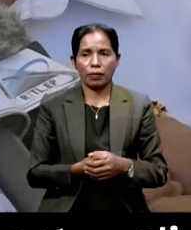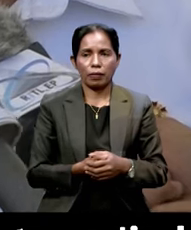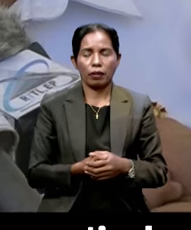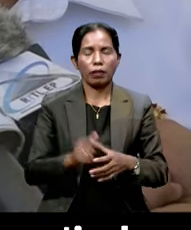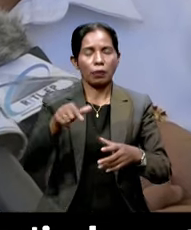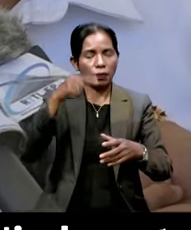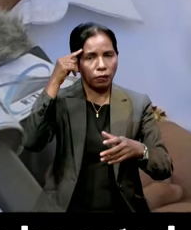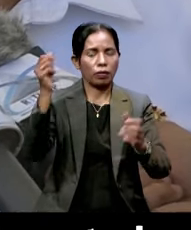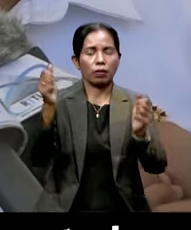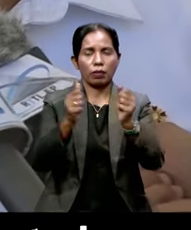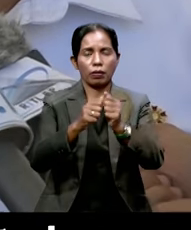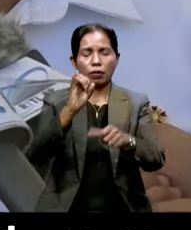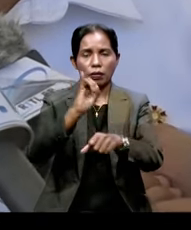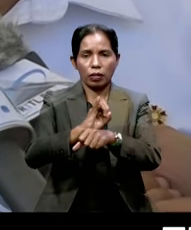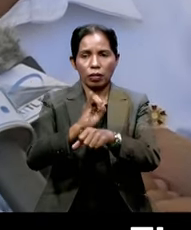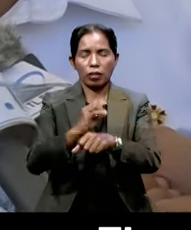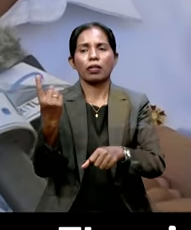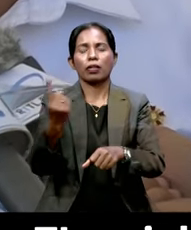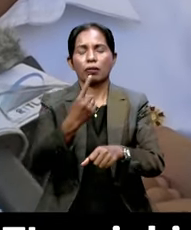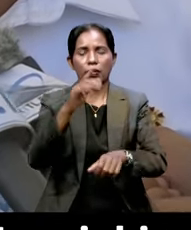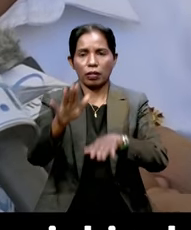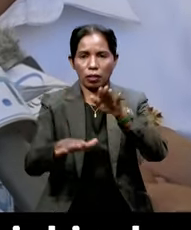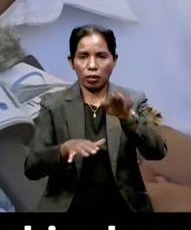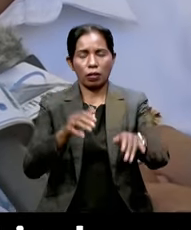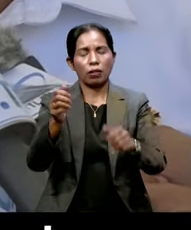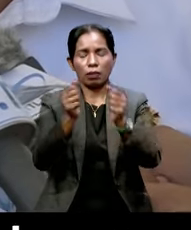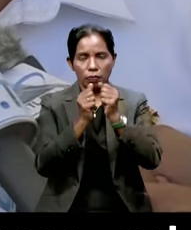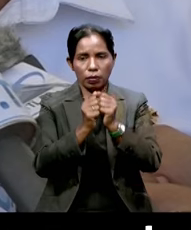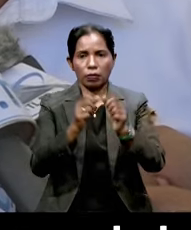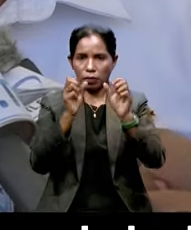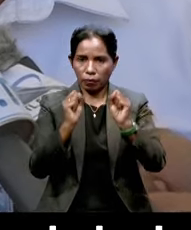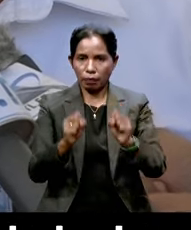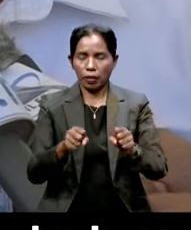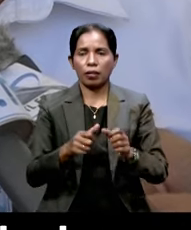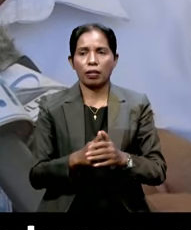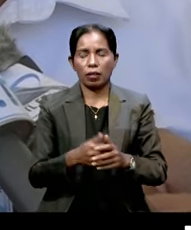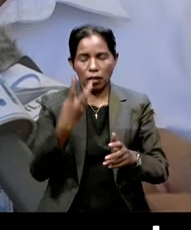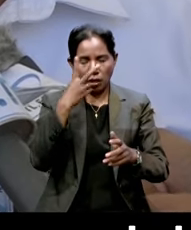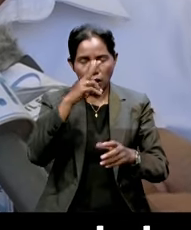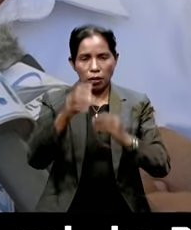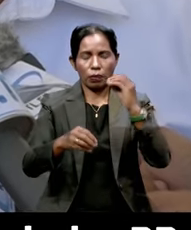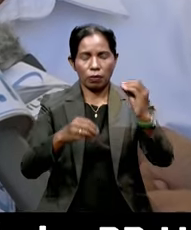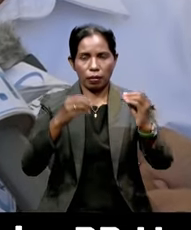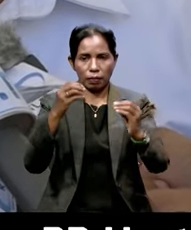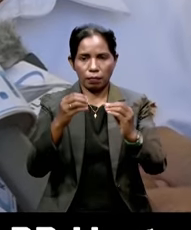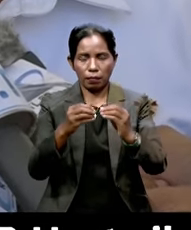governo ho igreja sempre. Lá o Hamoto, a tu vele, haré construção ainda, né?